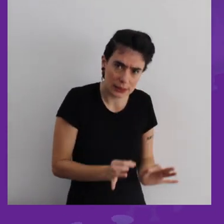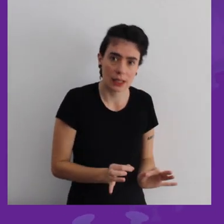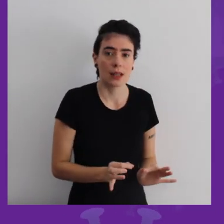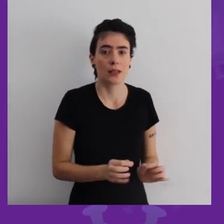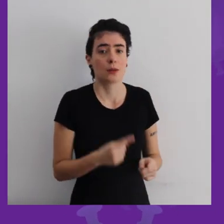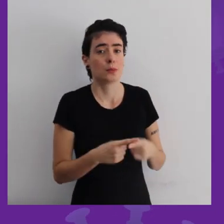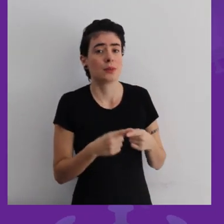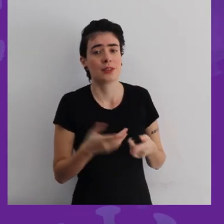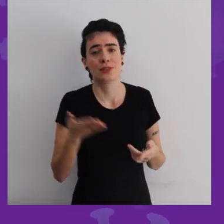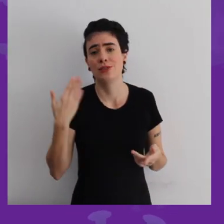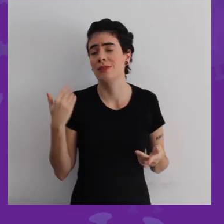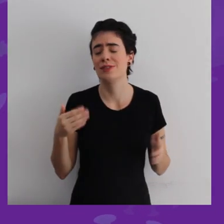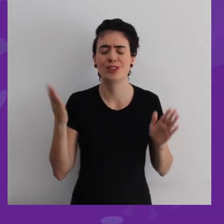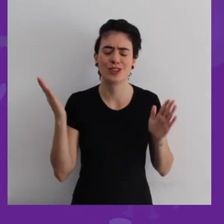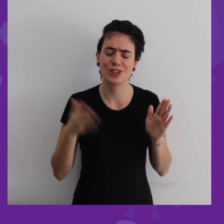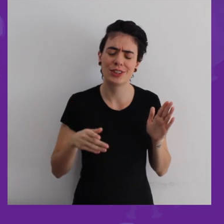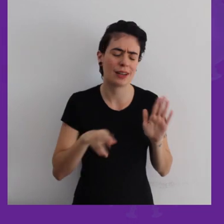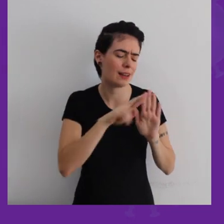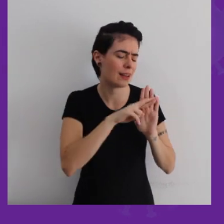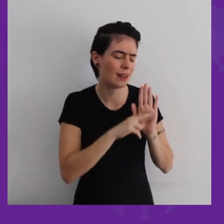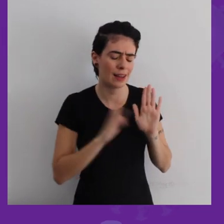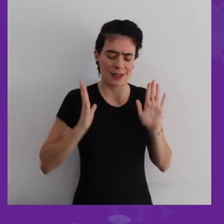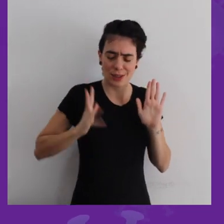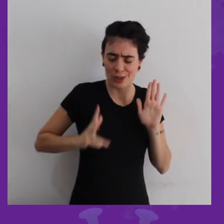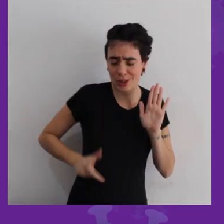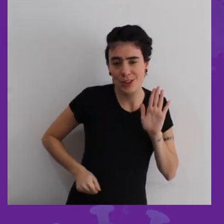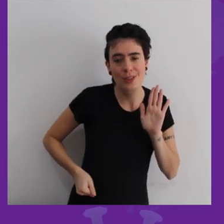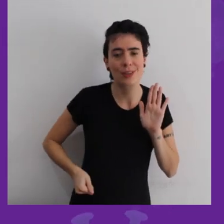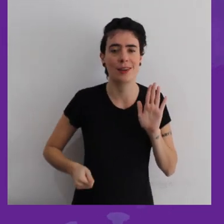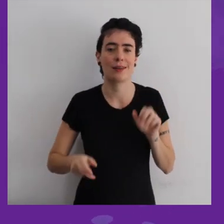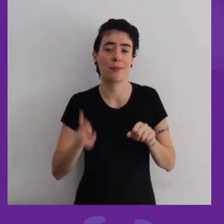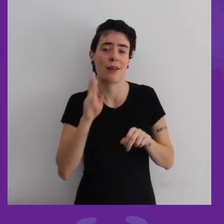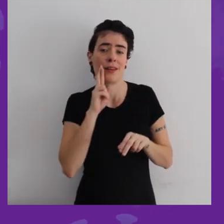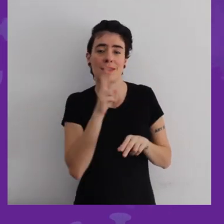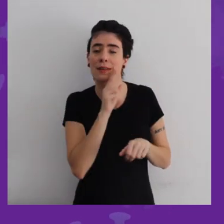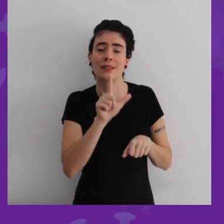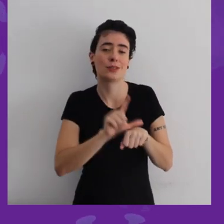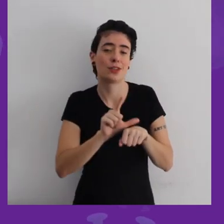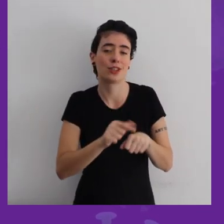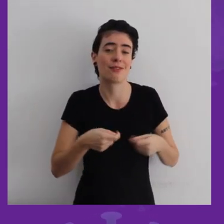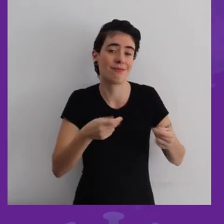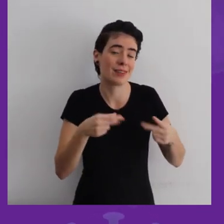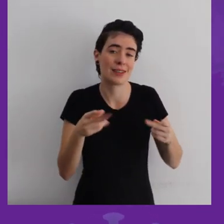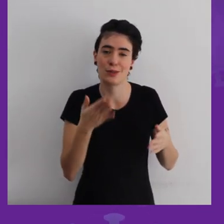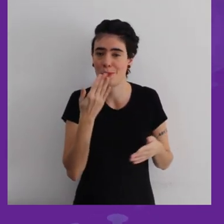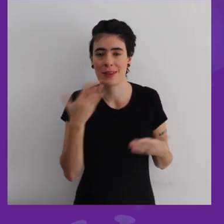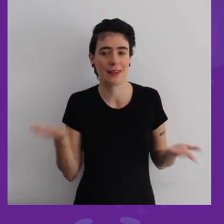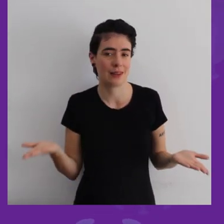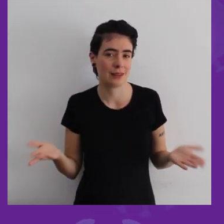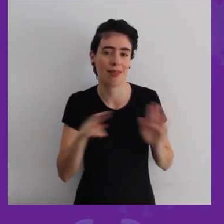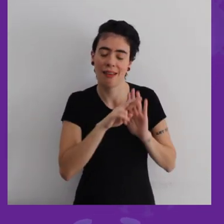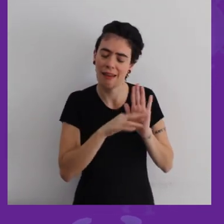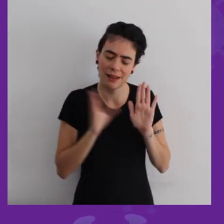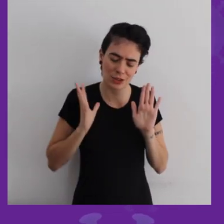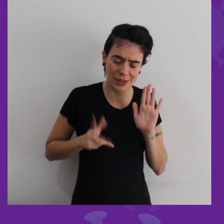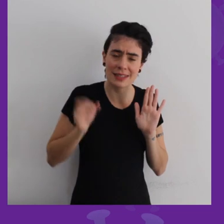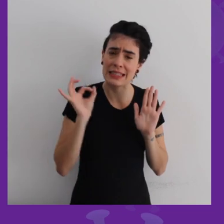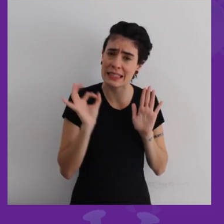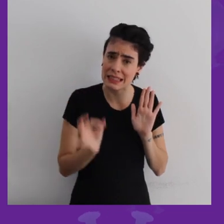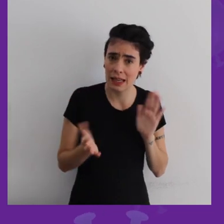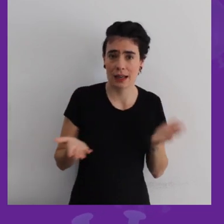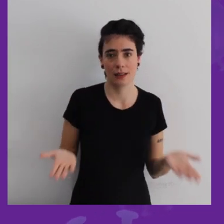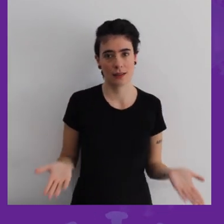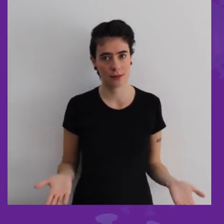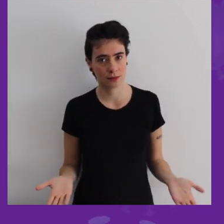que é adotada para manipulação e conservação de alimentos nos estabelecimentos que comercializam esses produtos além